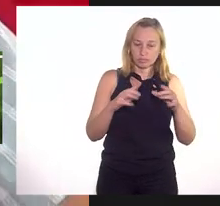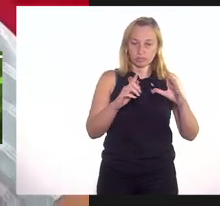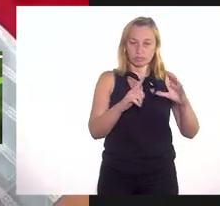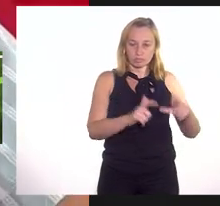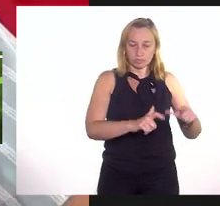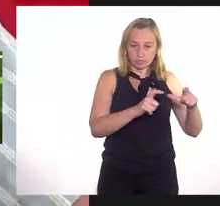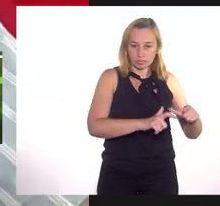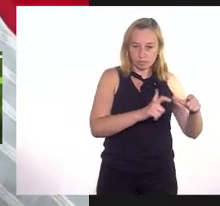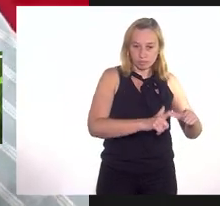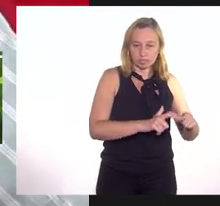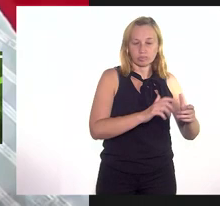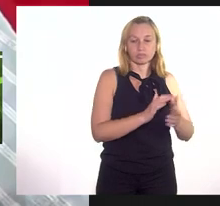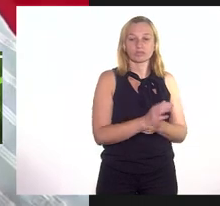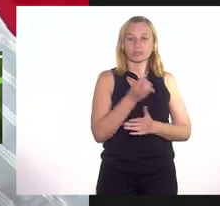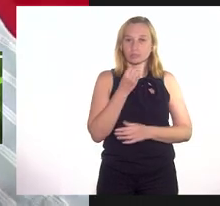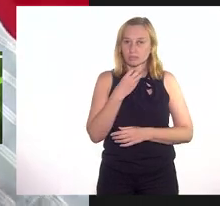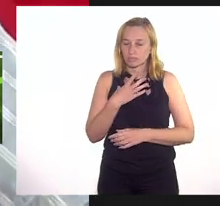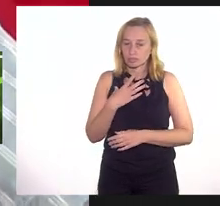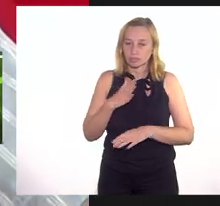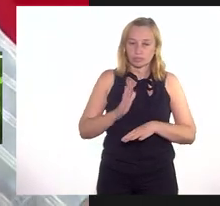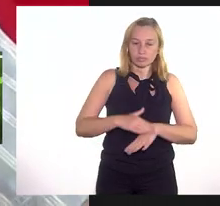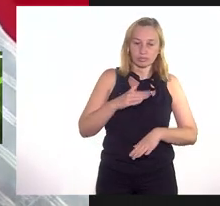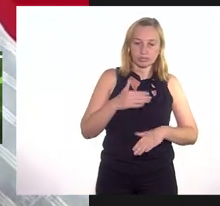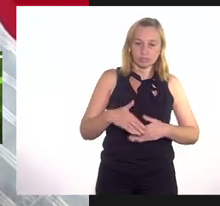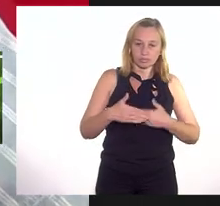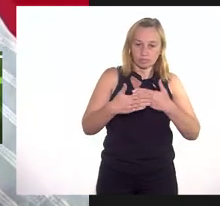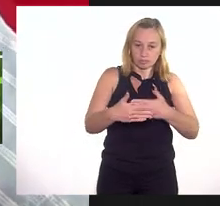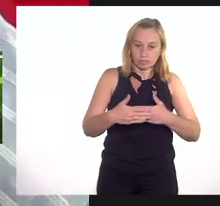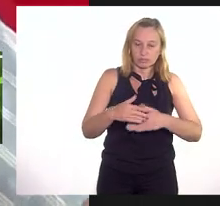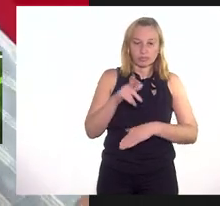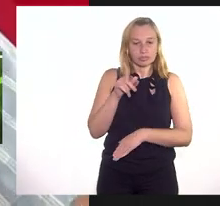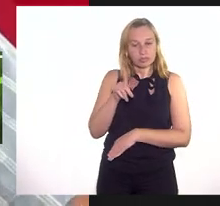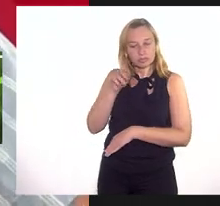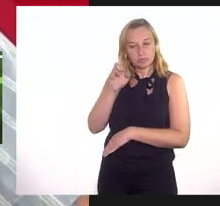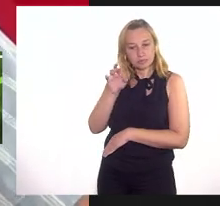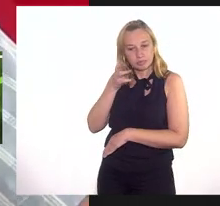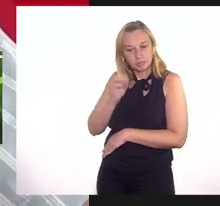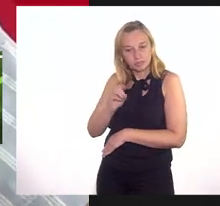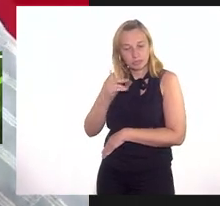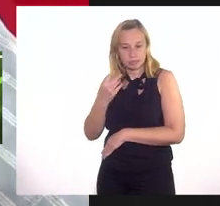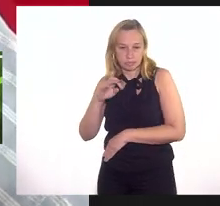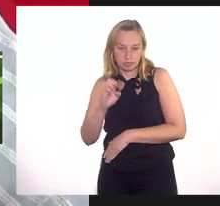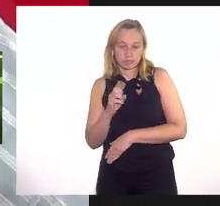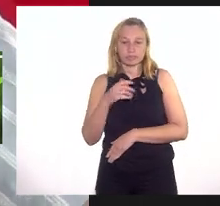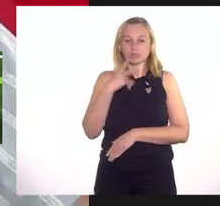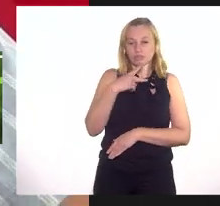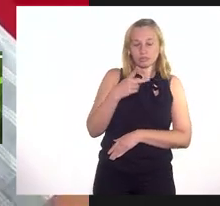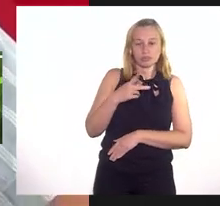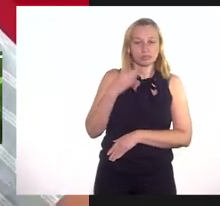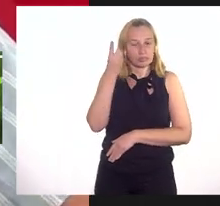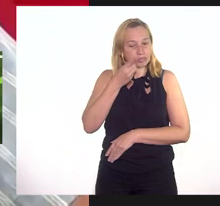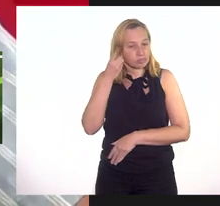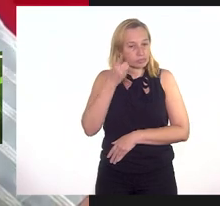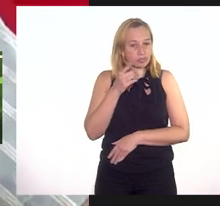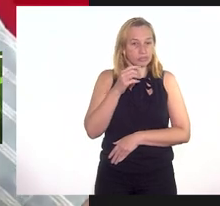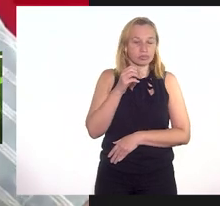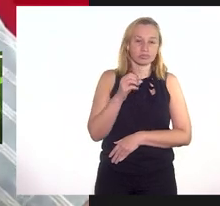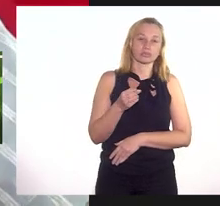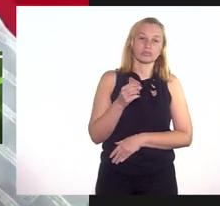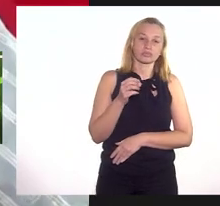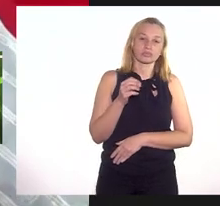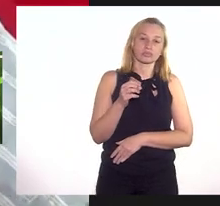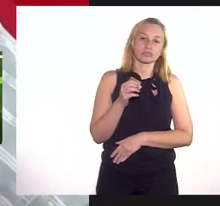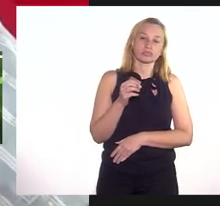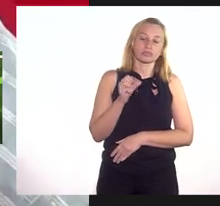né? Que bom que está mais adiantado o Pedro Ernesto, mas como falou o deputado Bom Tempo, a